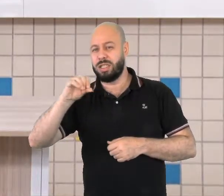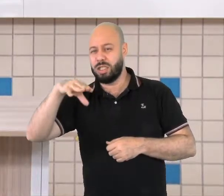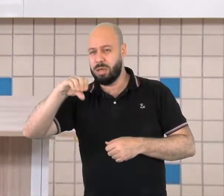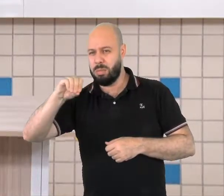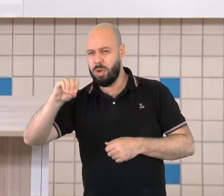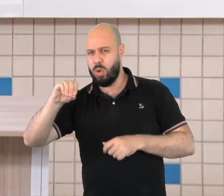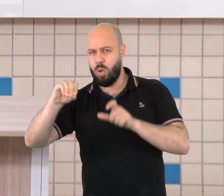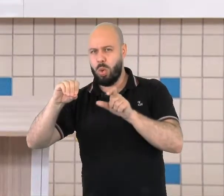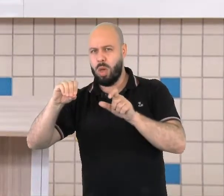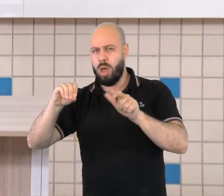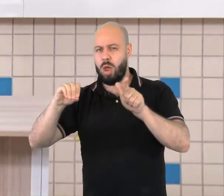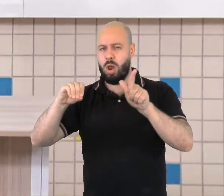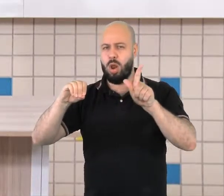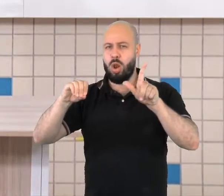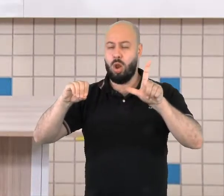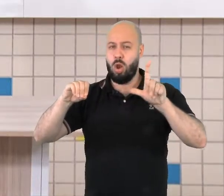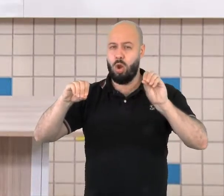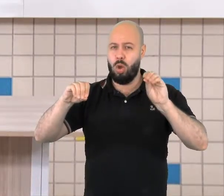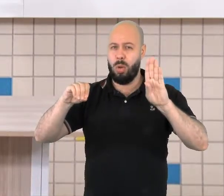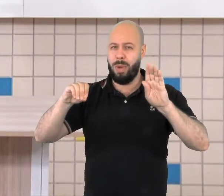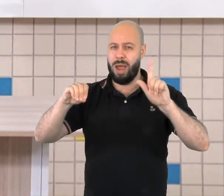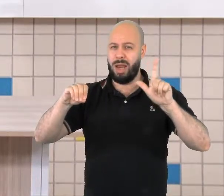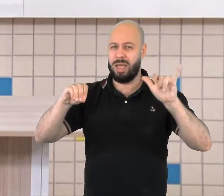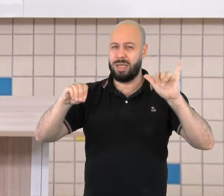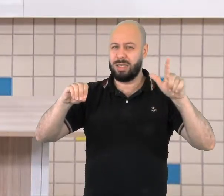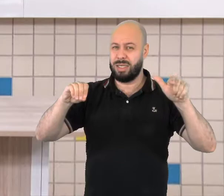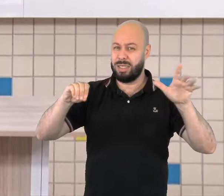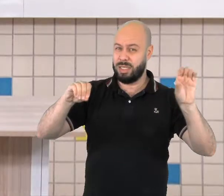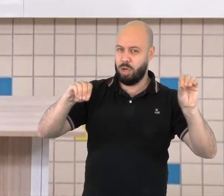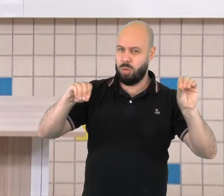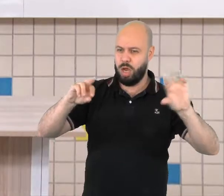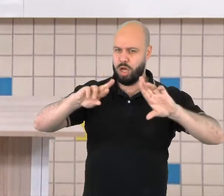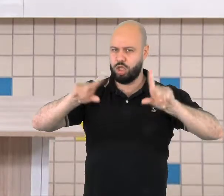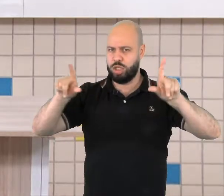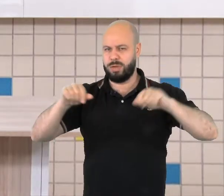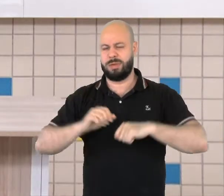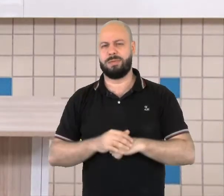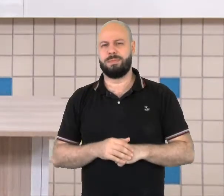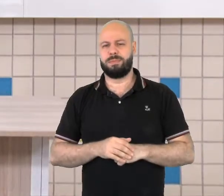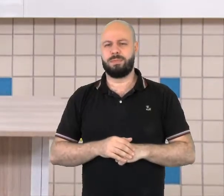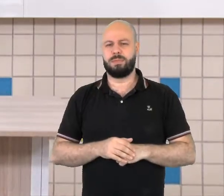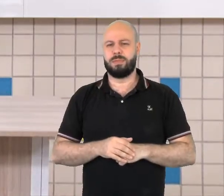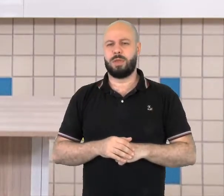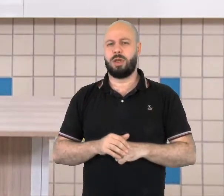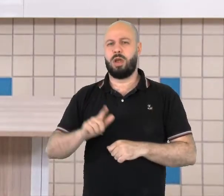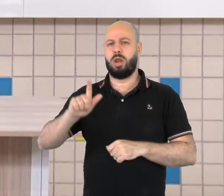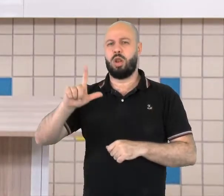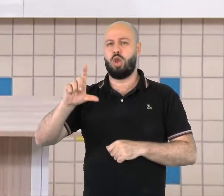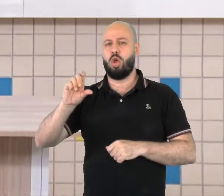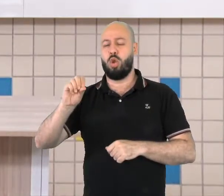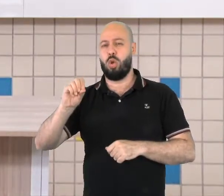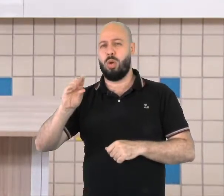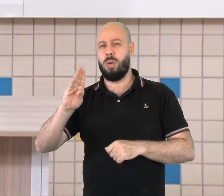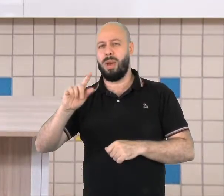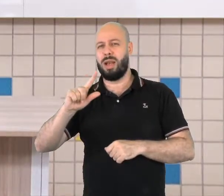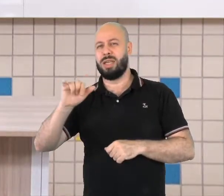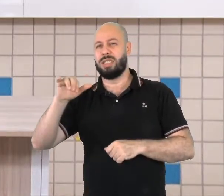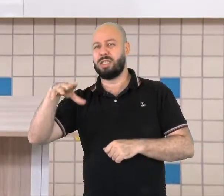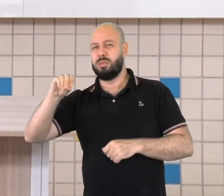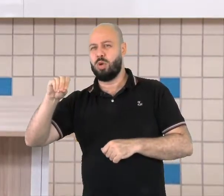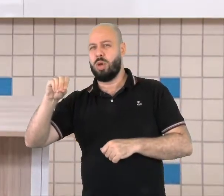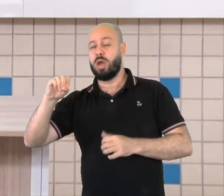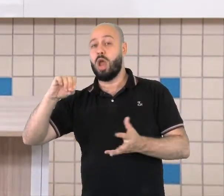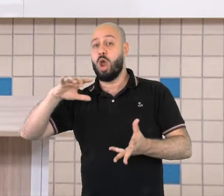e globalização é outro conceito. São fenômenos diferentes. No globalismo, seria como se fosse o